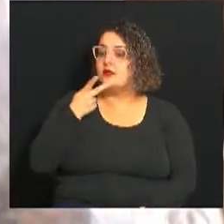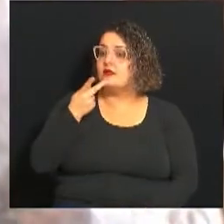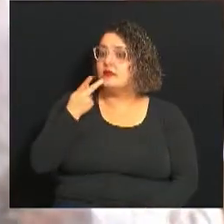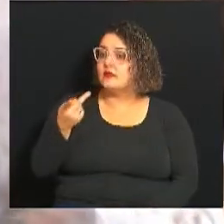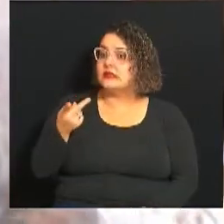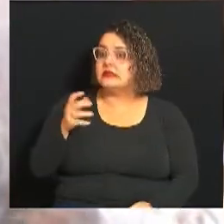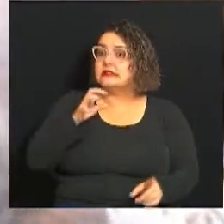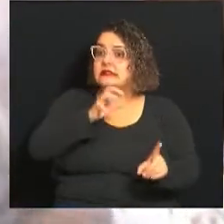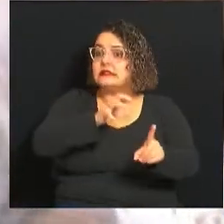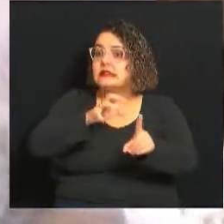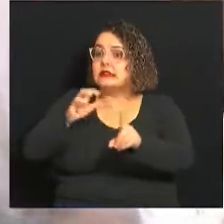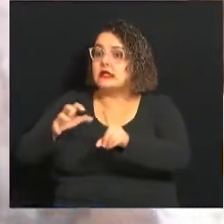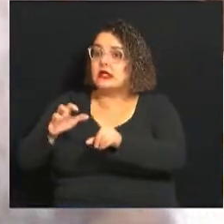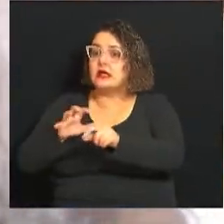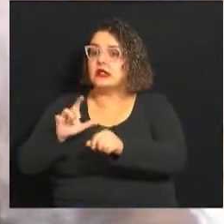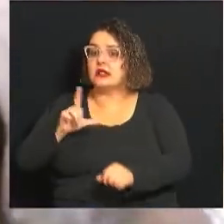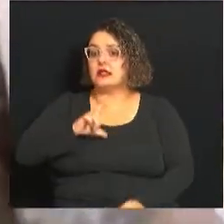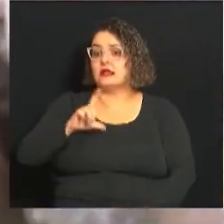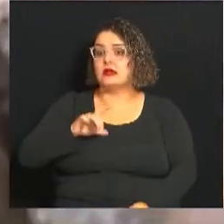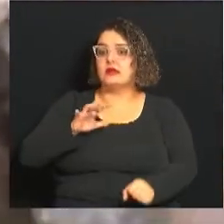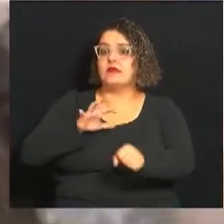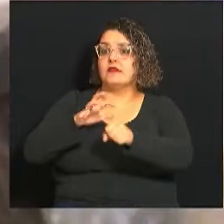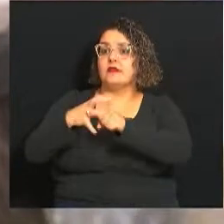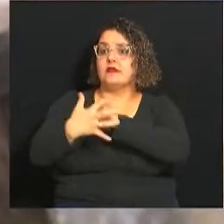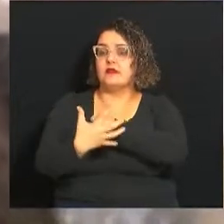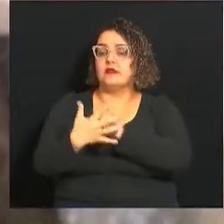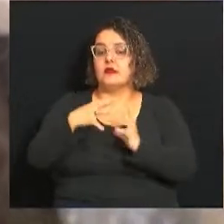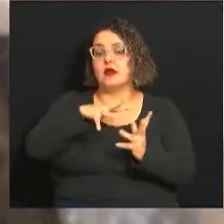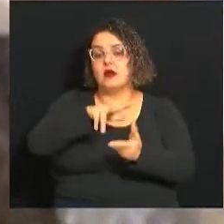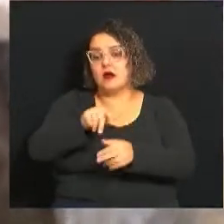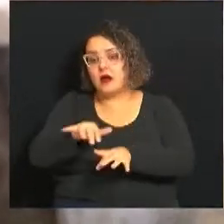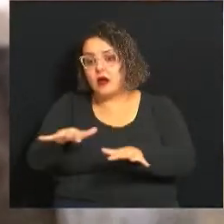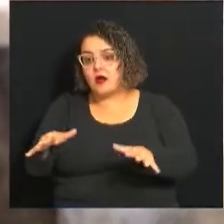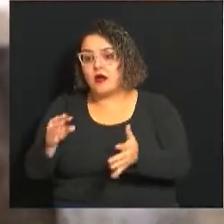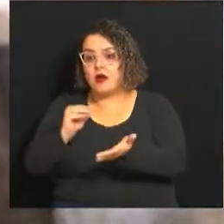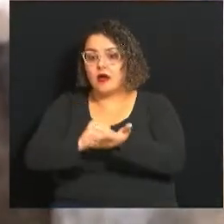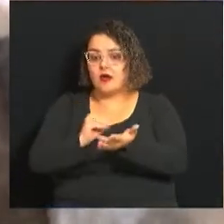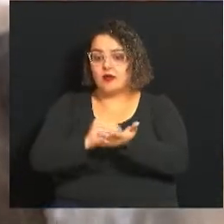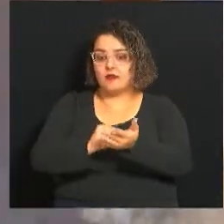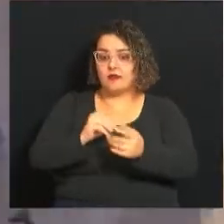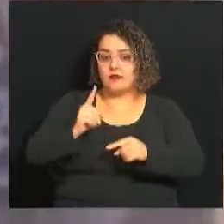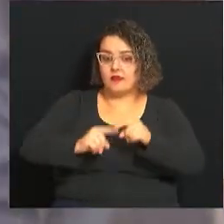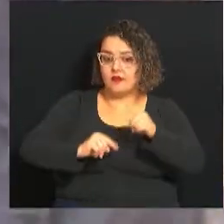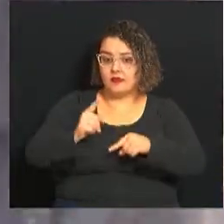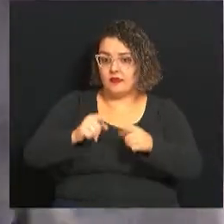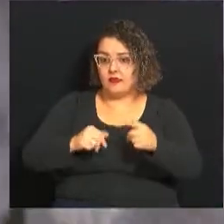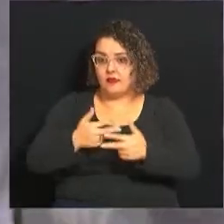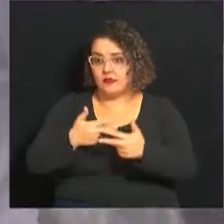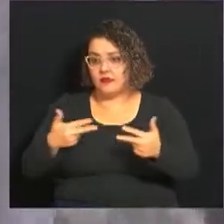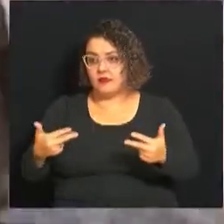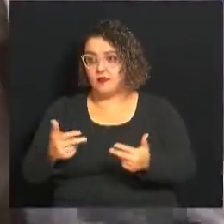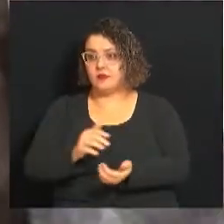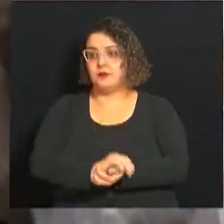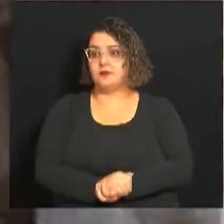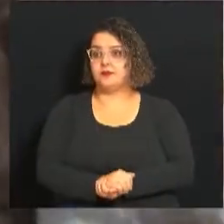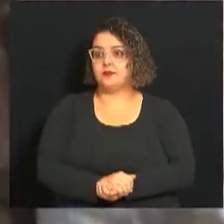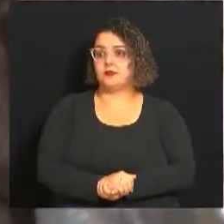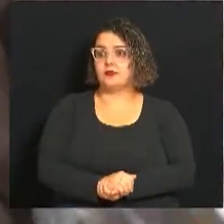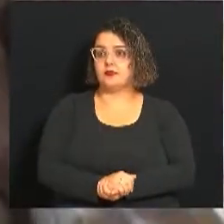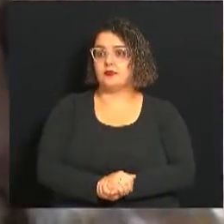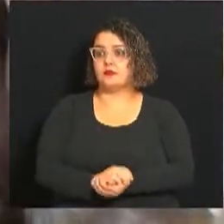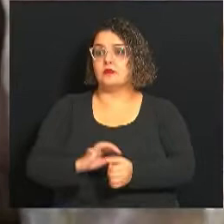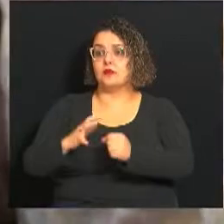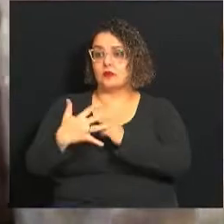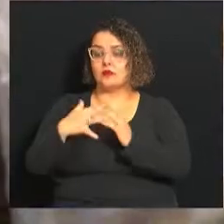né, que causaram aí a falta de equipamento aqui e tudo mais. Com a pandemia